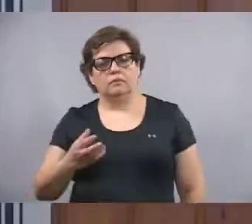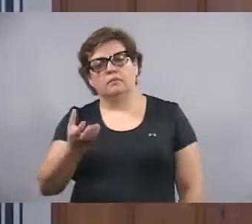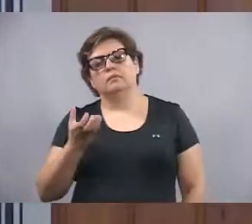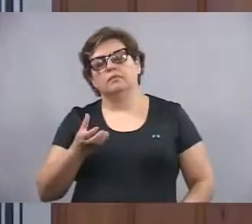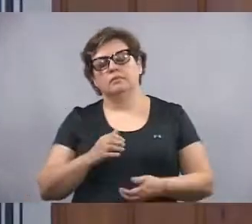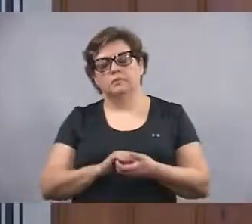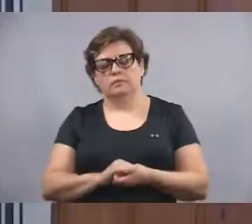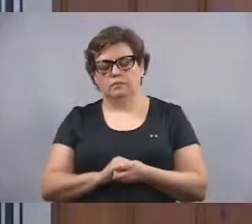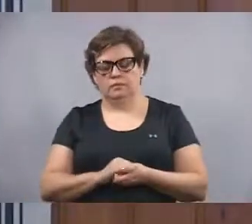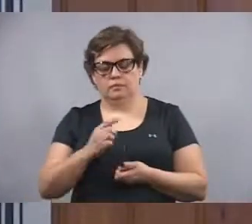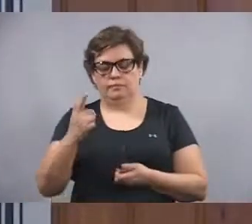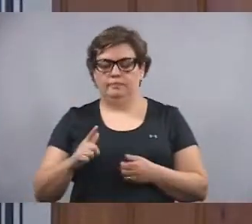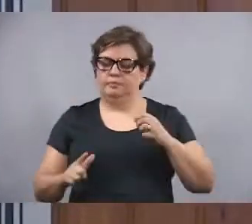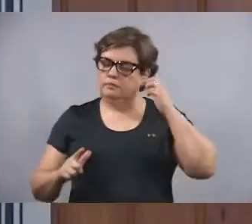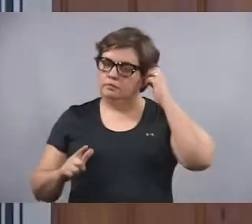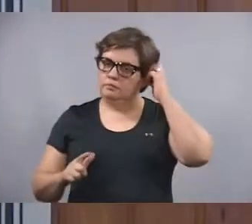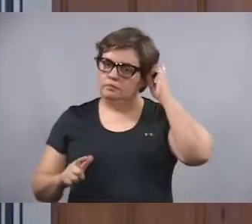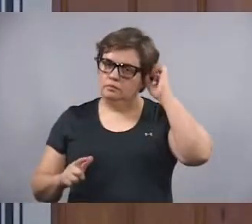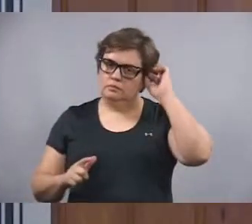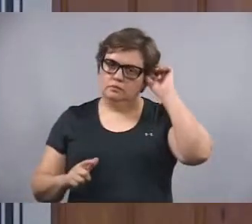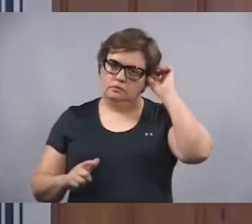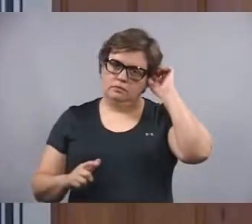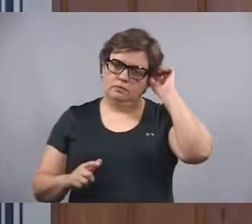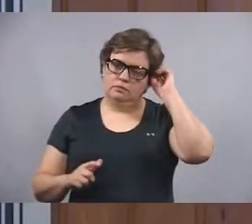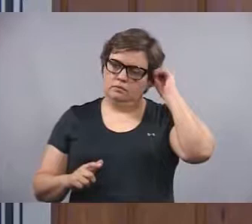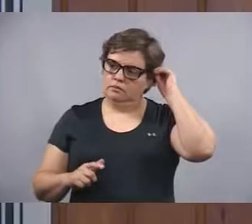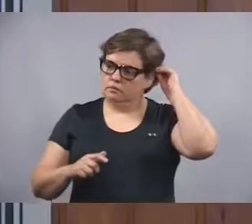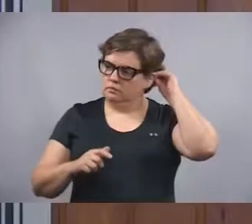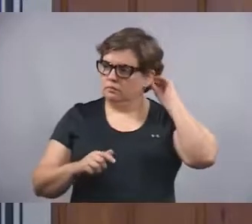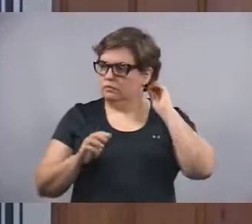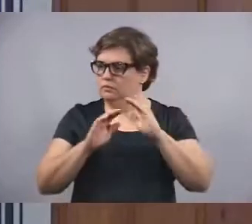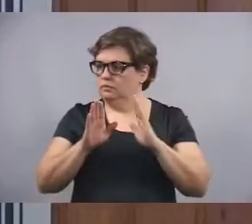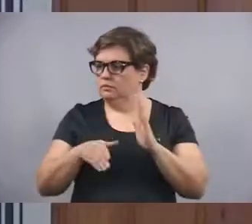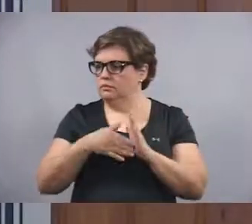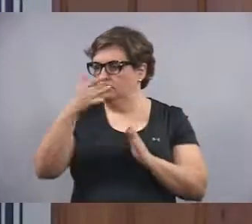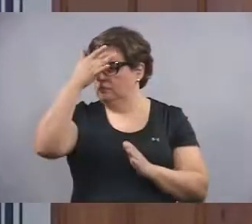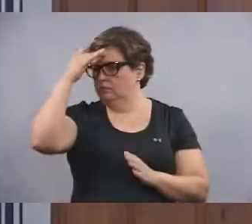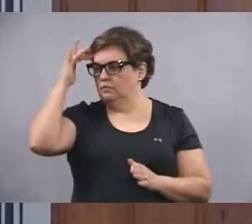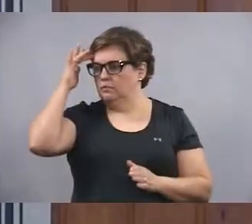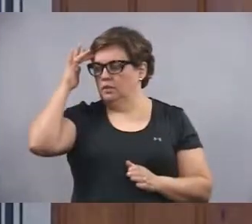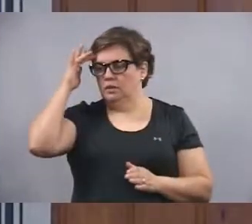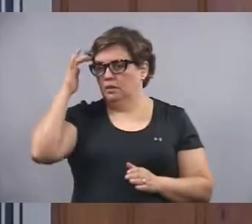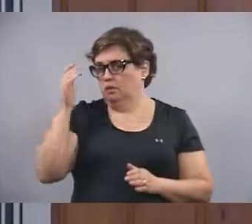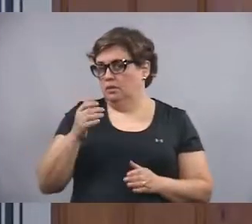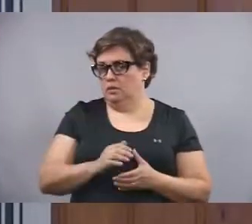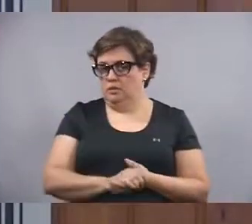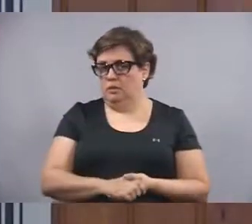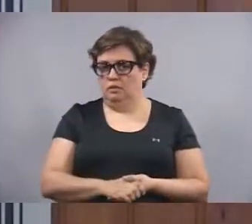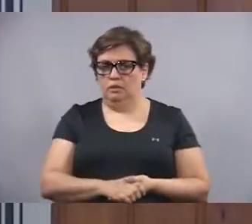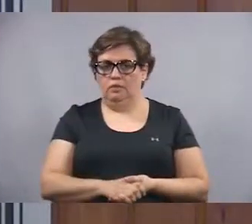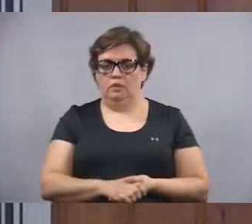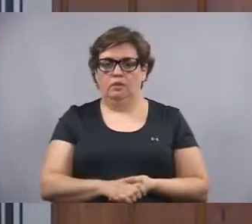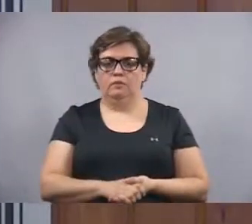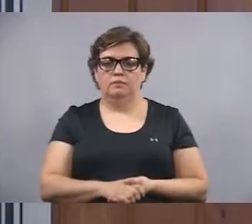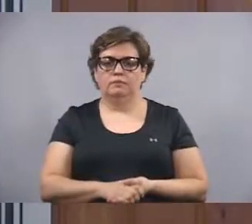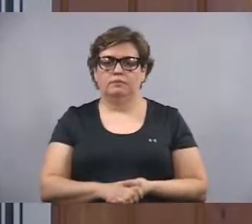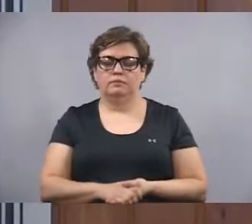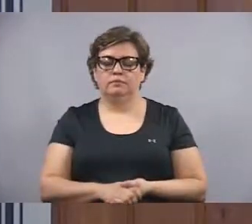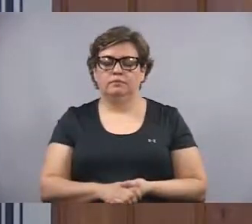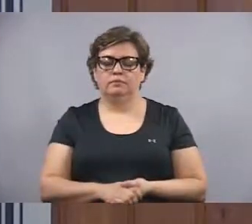Quero aqui cumprimentar mais uma vez todos os presentes na galeria, servidores municipais.